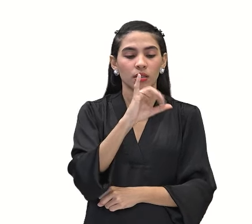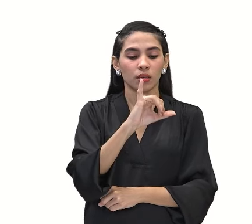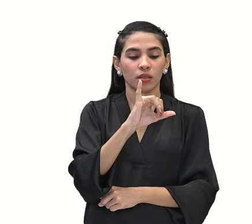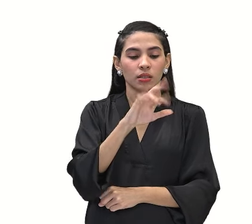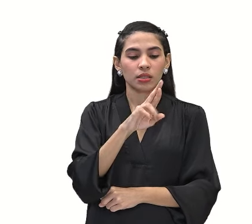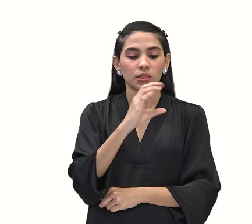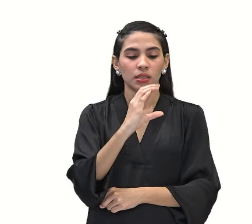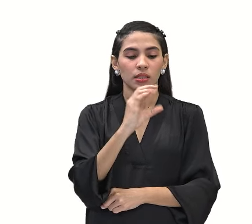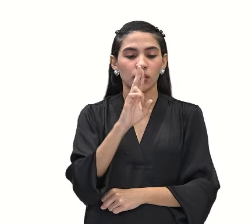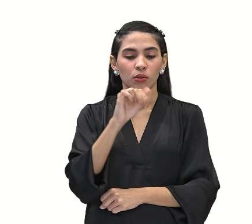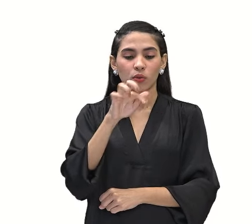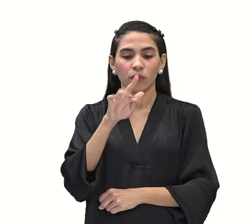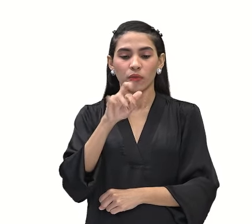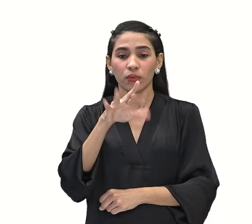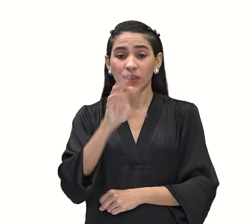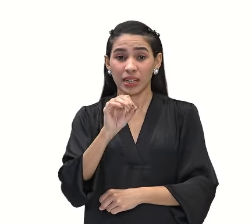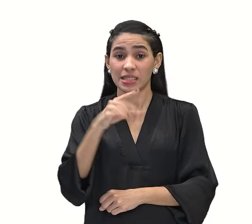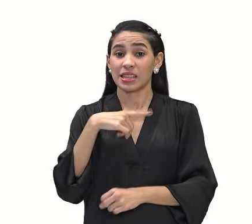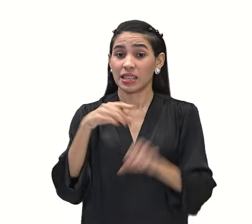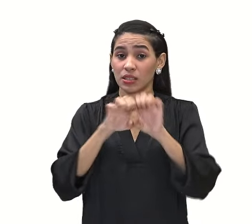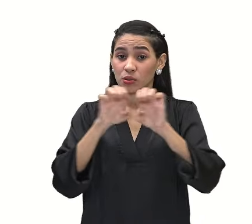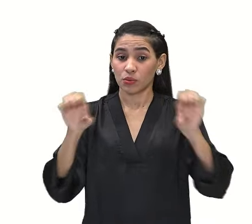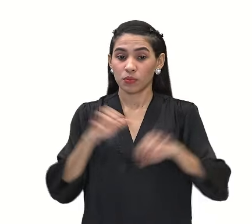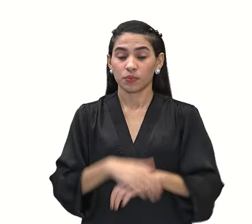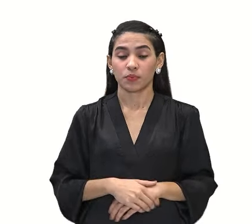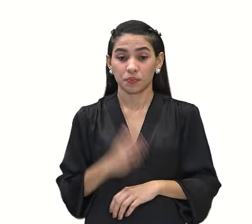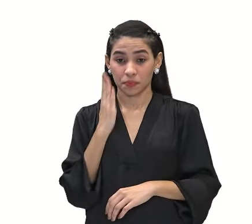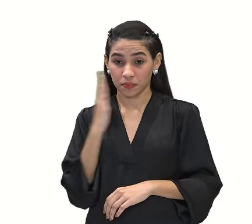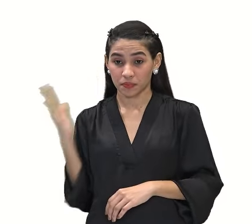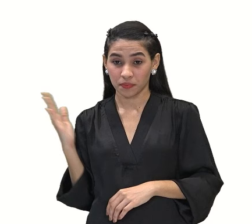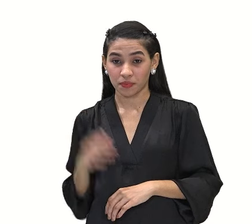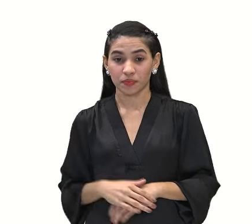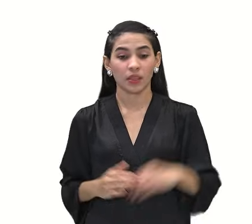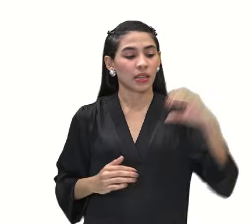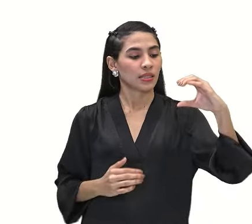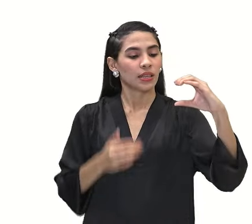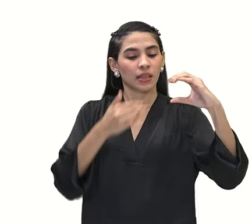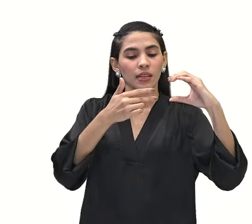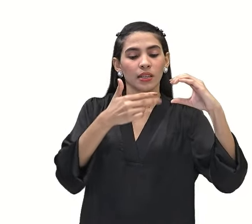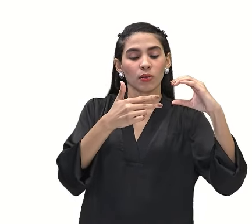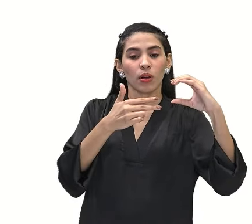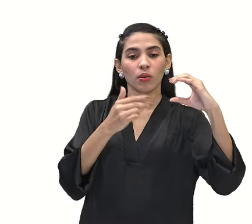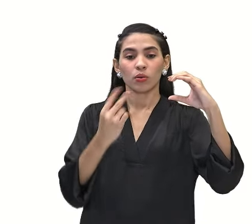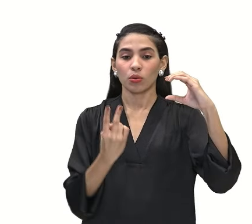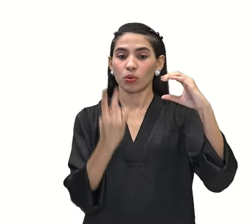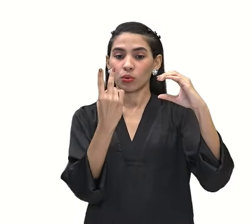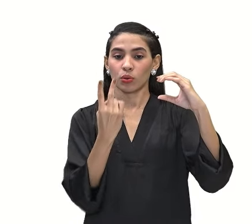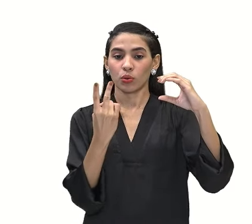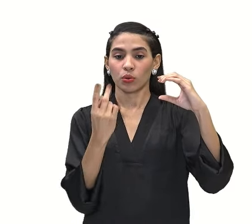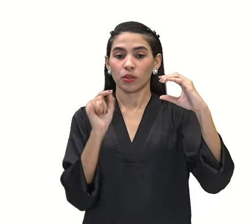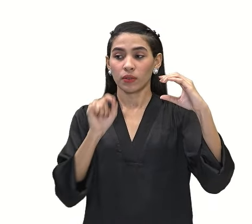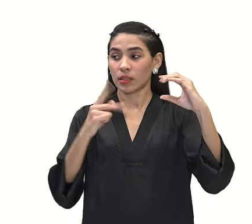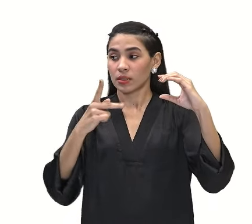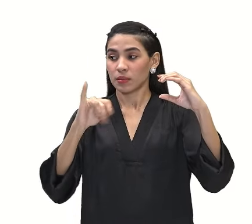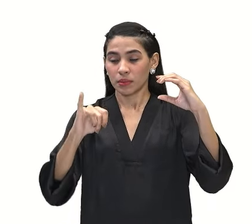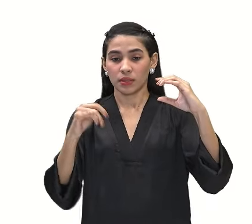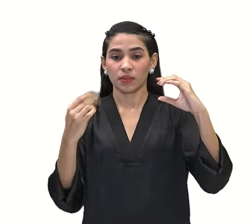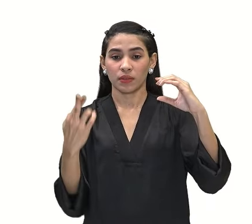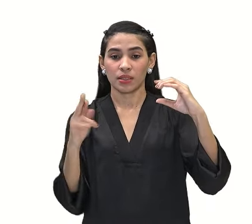circunferência é dado pela fórmula do 2 vezes o pi vezes o